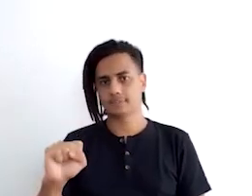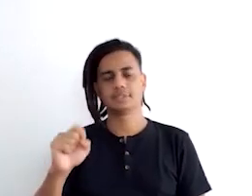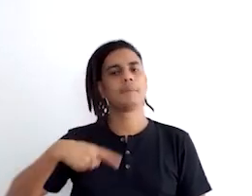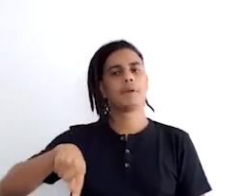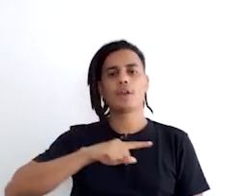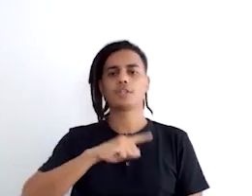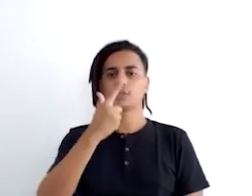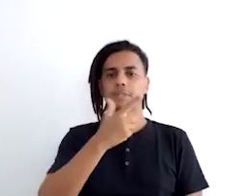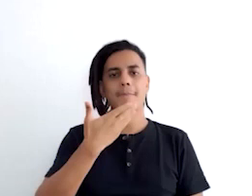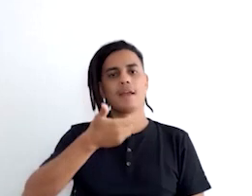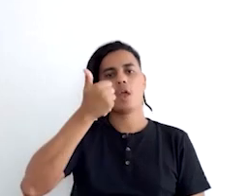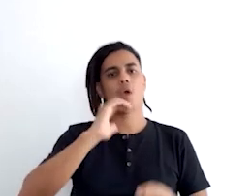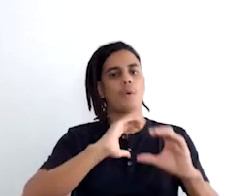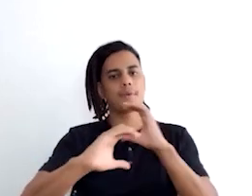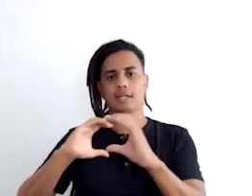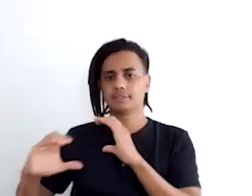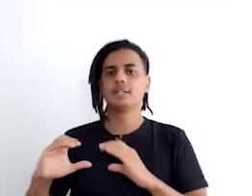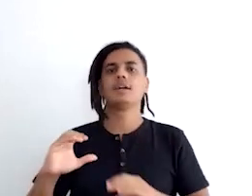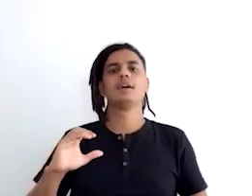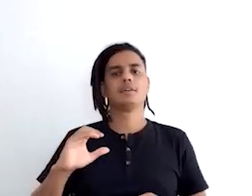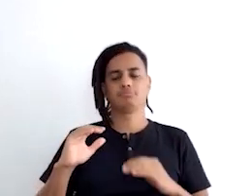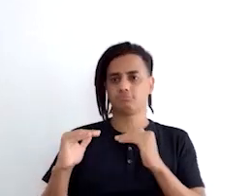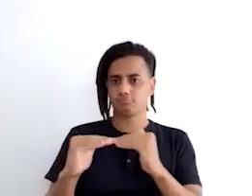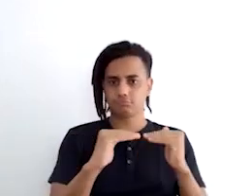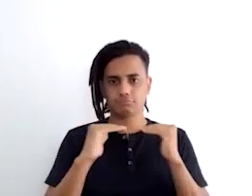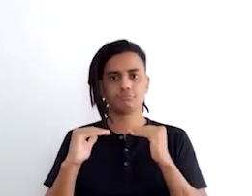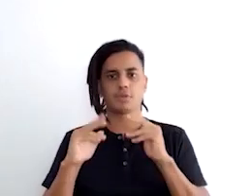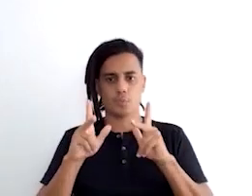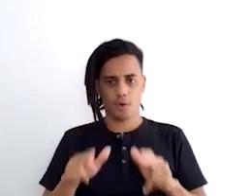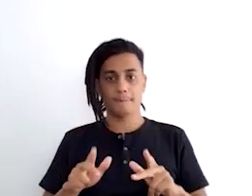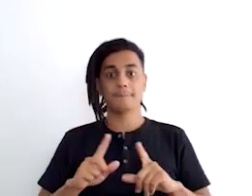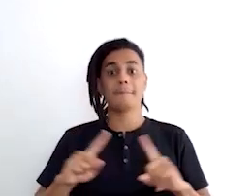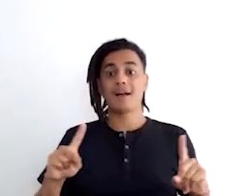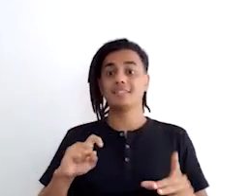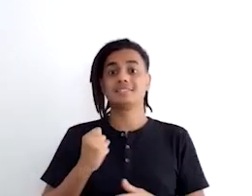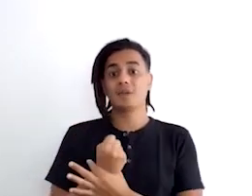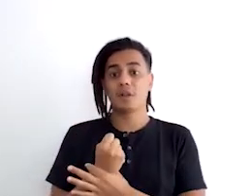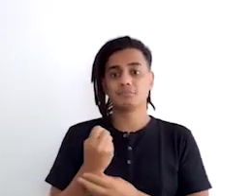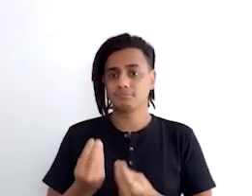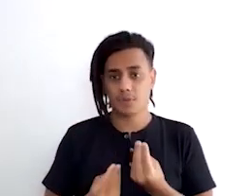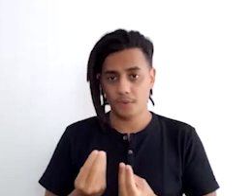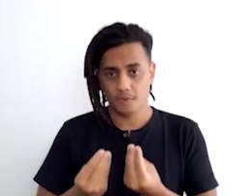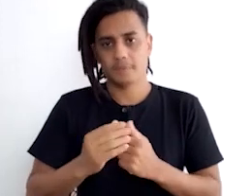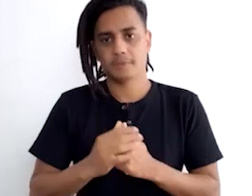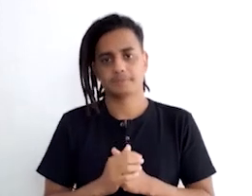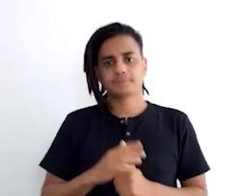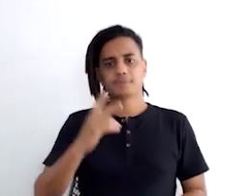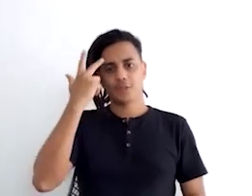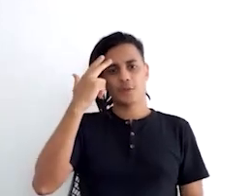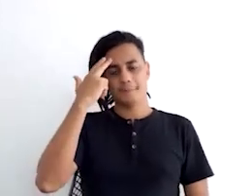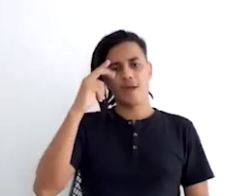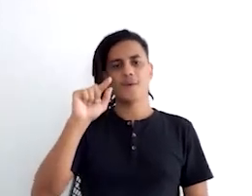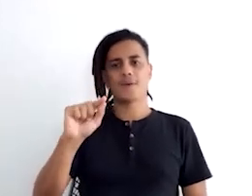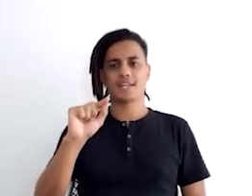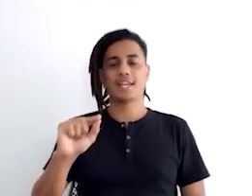comunicação e colocar todo mundo na mesma página, sua arquitetura. Porém, onde entra a segurança nisso? É muito comum segurança estar no início,